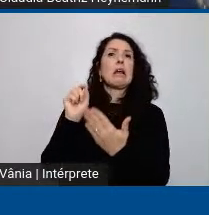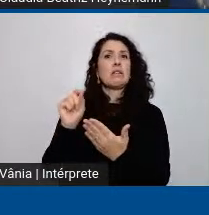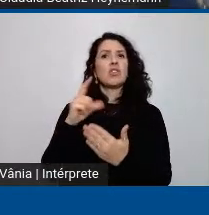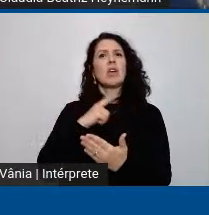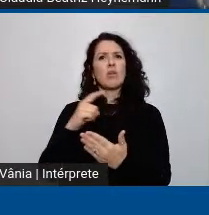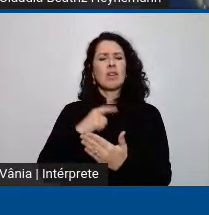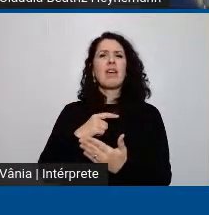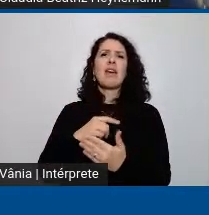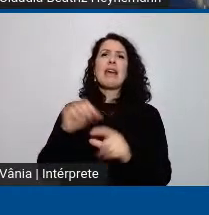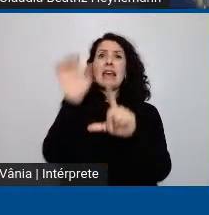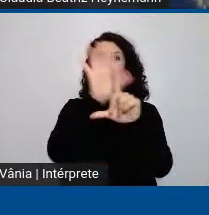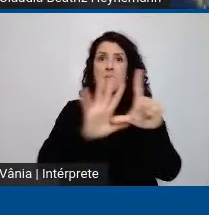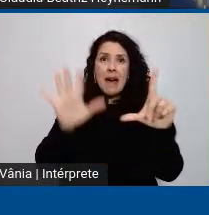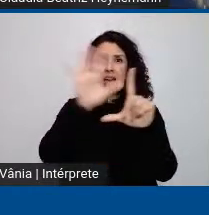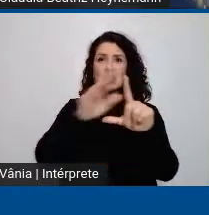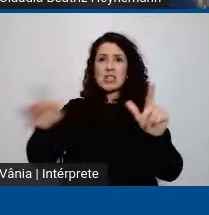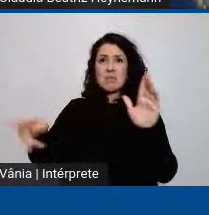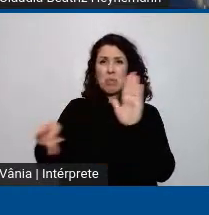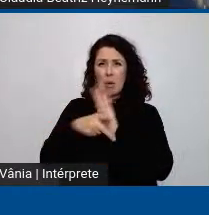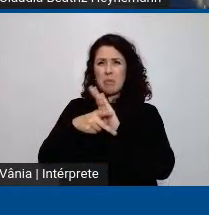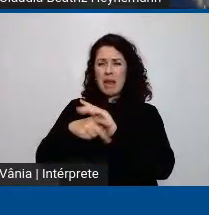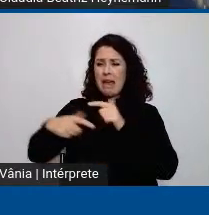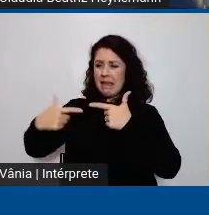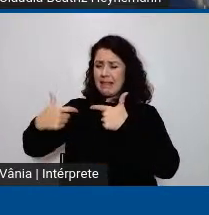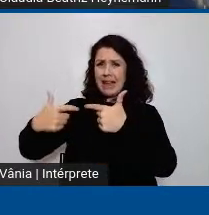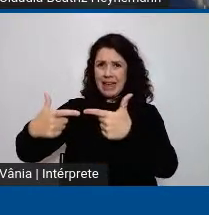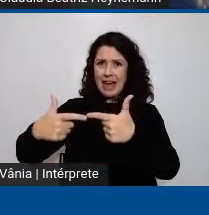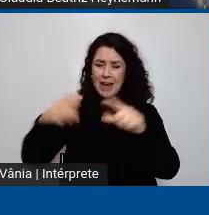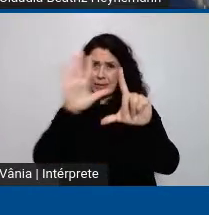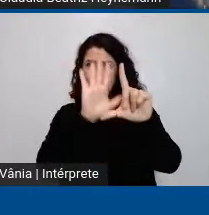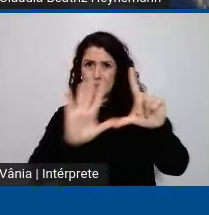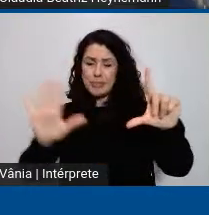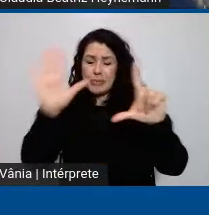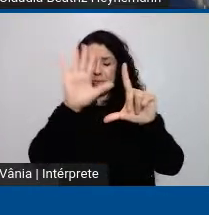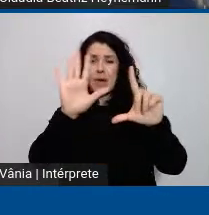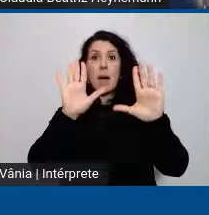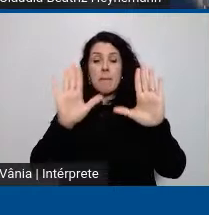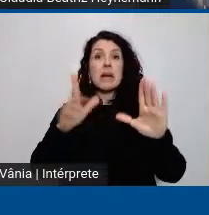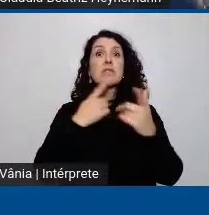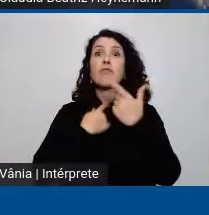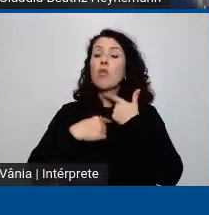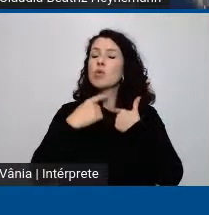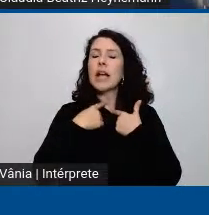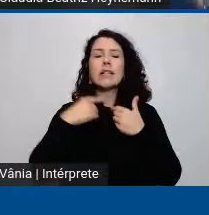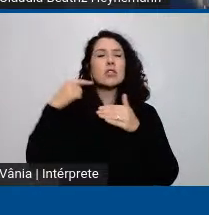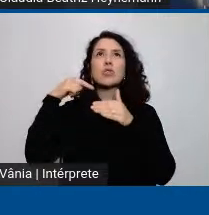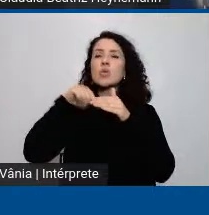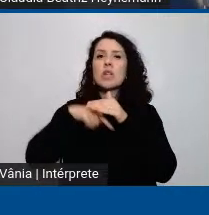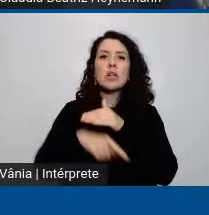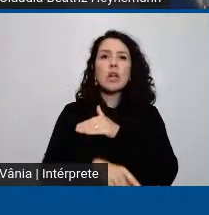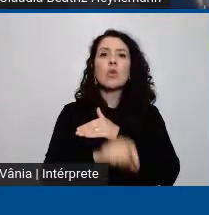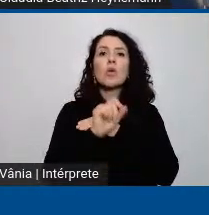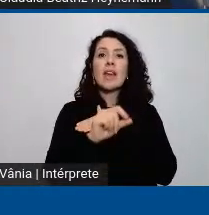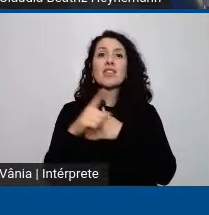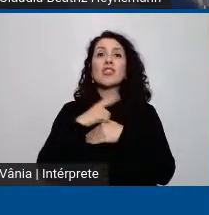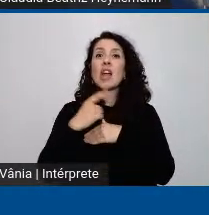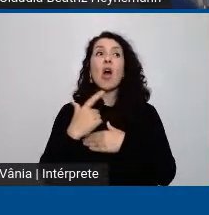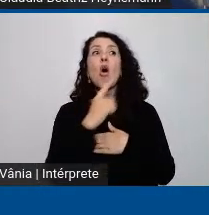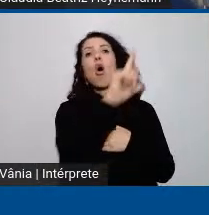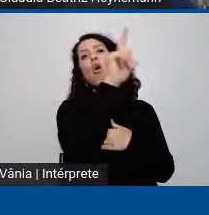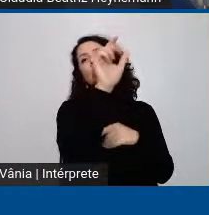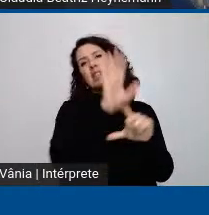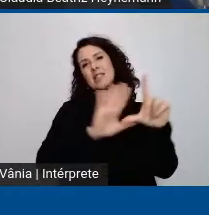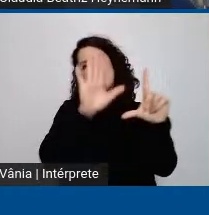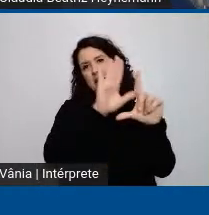guerra, reproduzidas em periódicos, um anseio de interioridade teria gerado imagens resíduo, né, entre o sonho